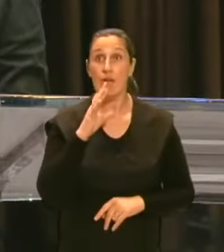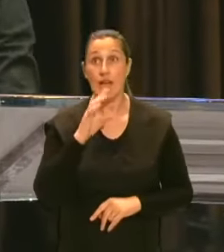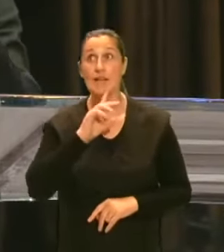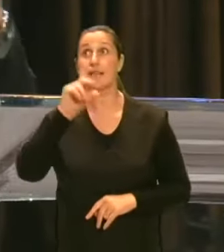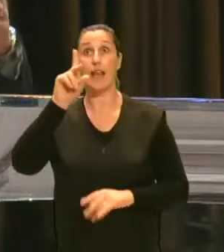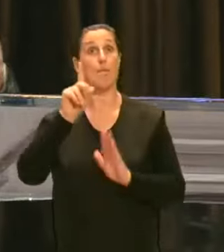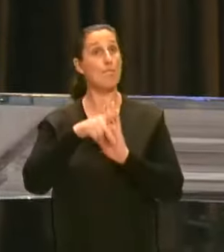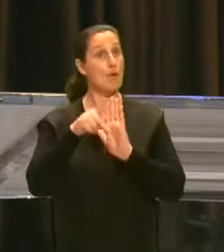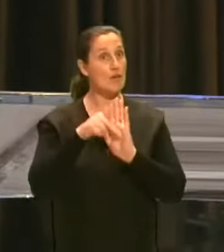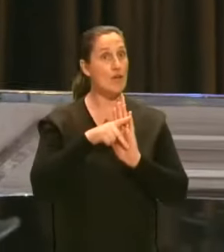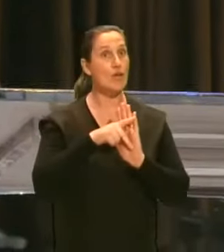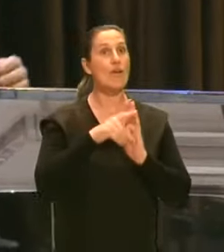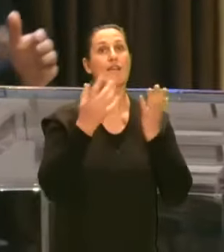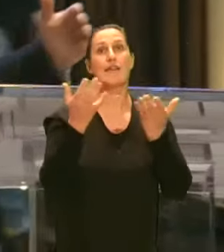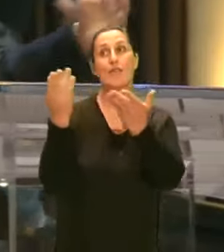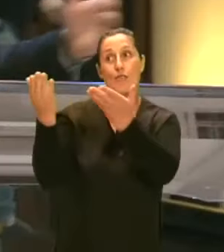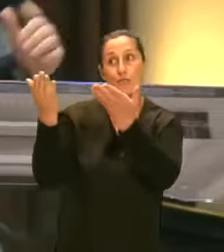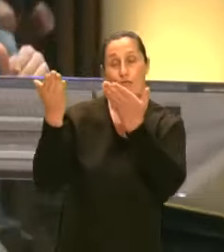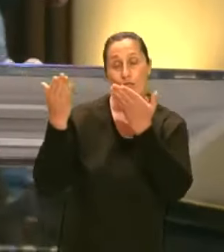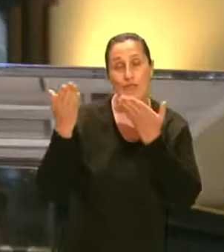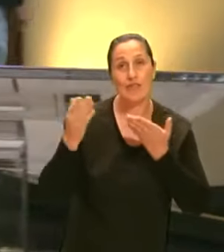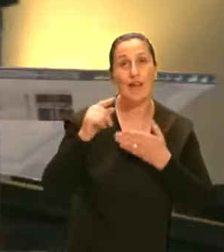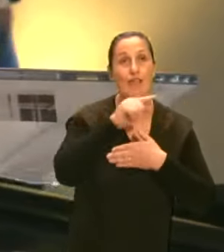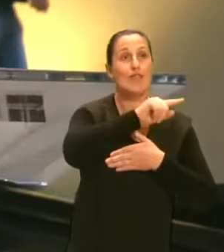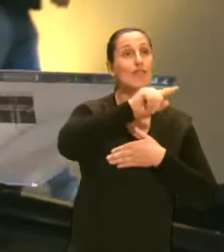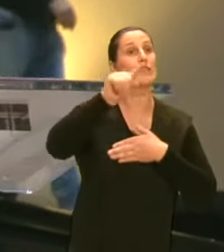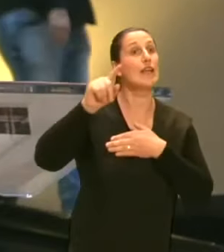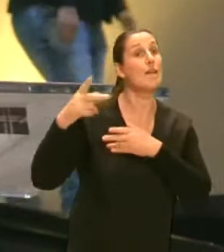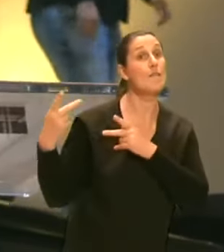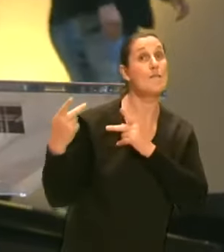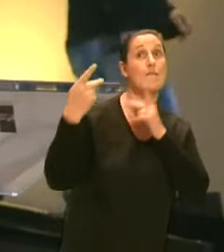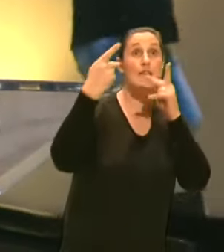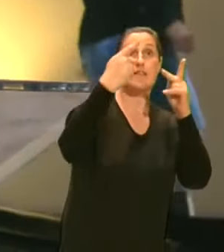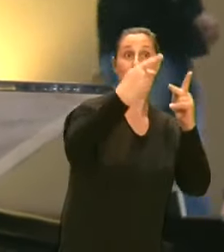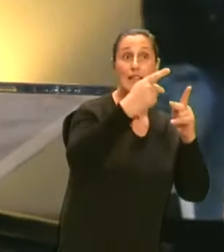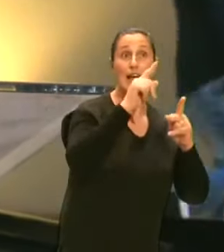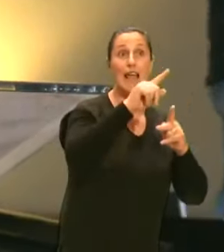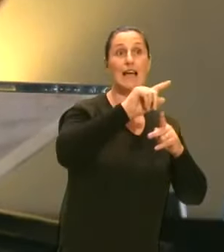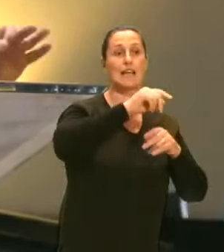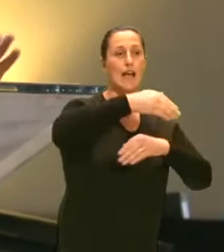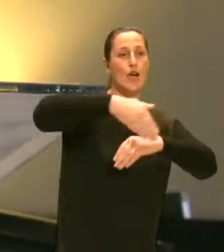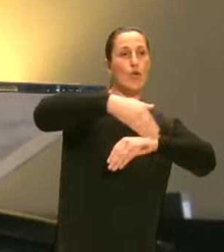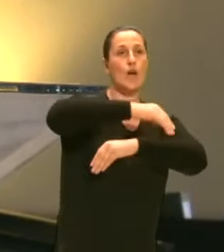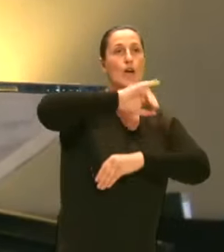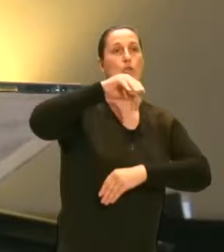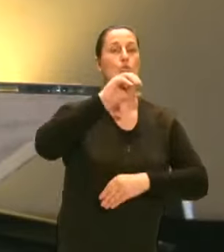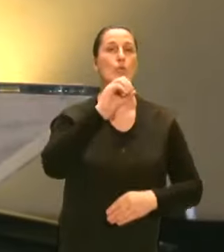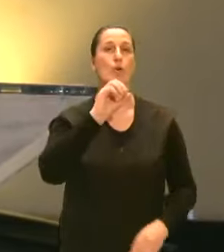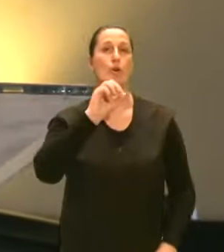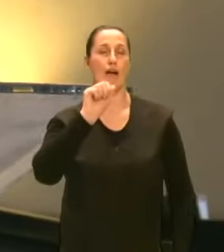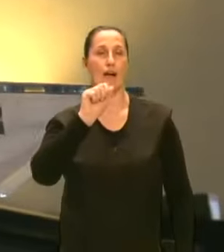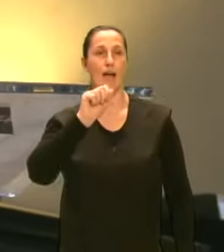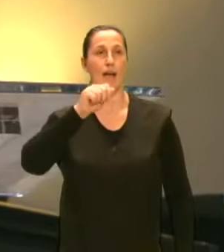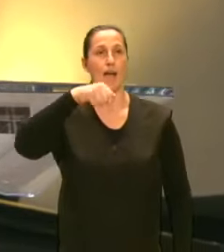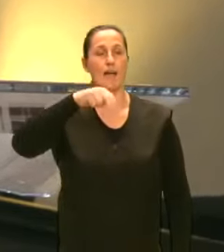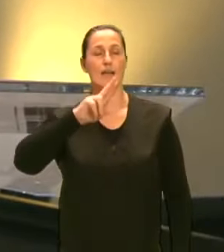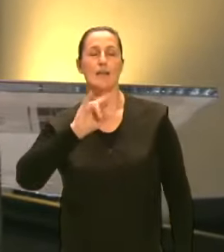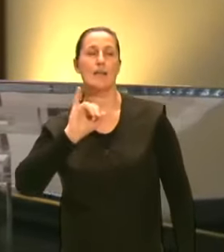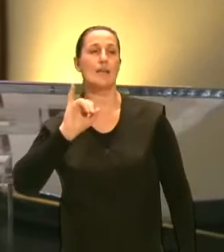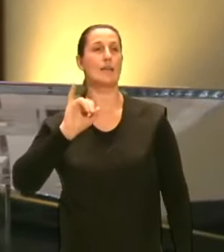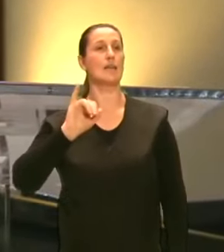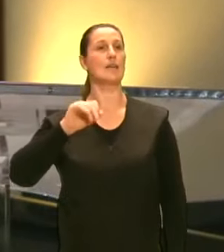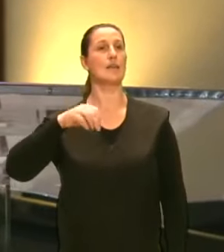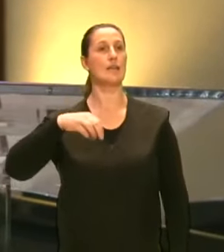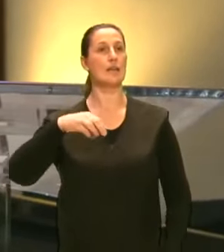PIB, eu quero te convidar a você ir lá fazer uma visitinha na rua Joaquim Caetano da Silva, 847. Está